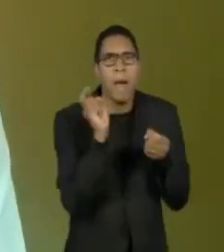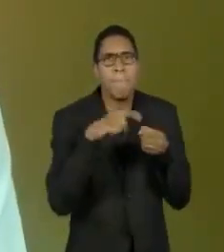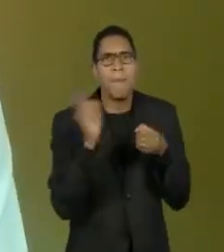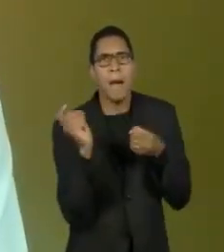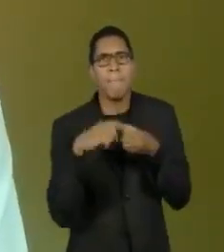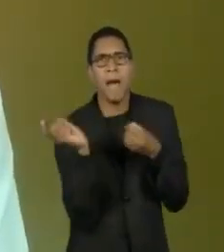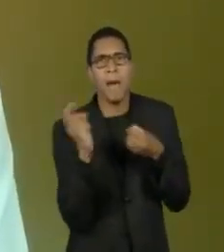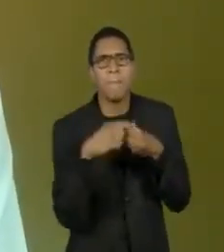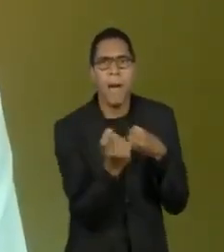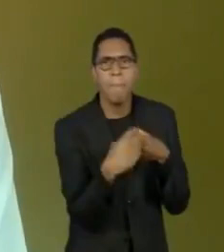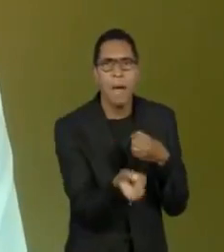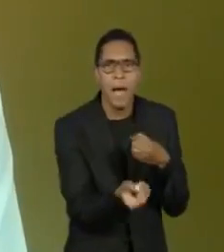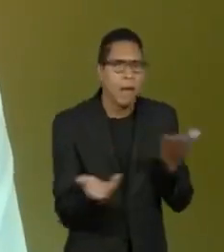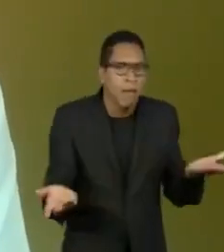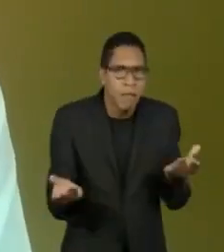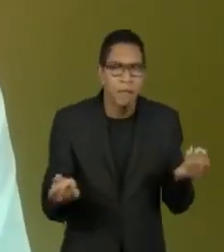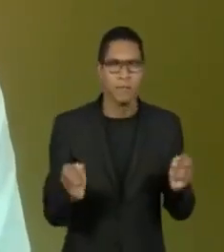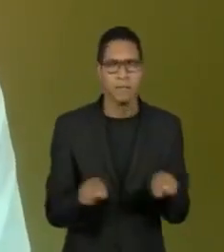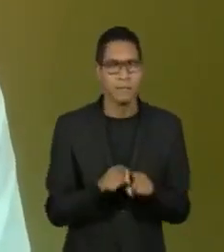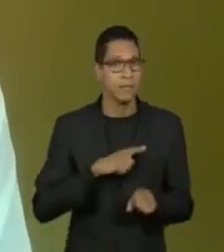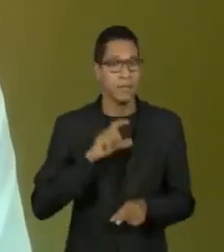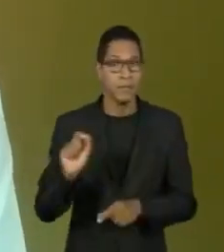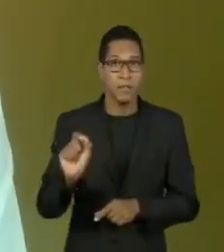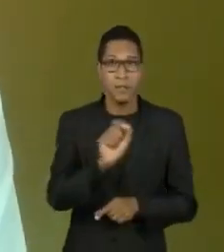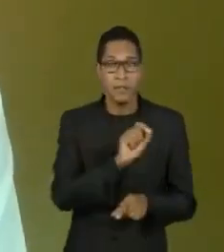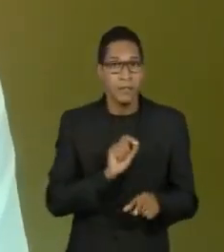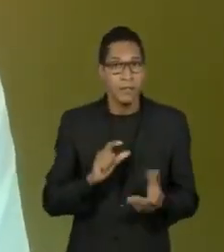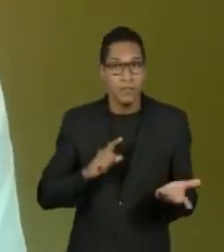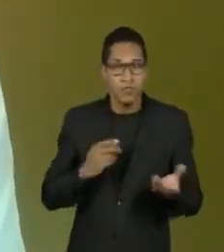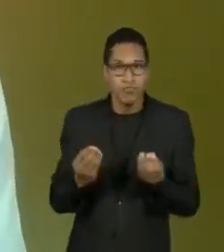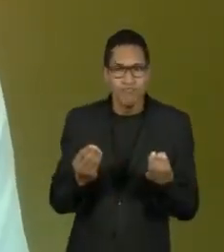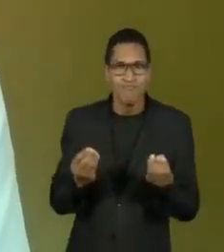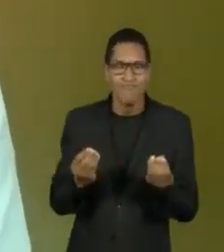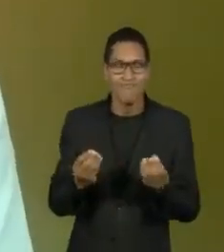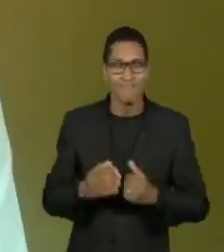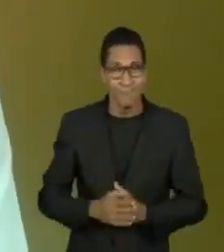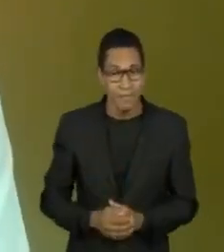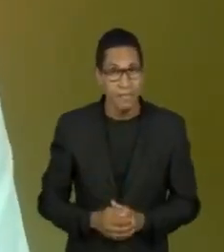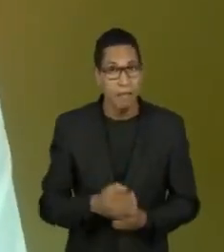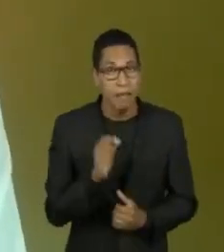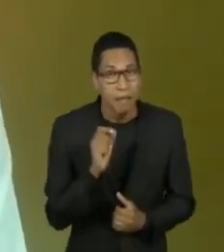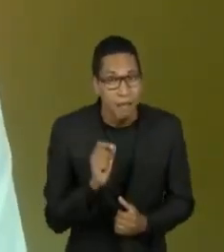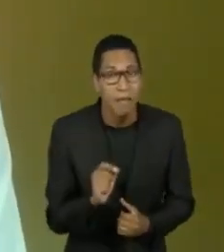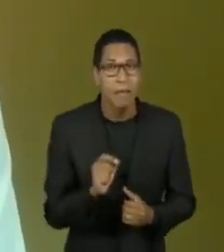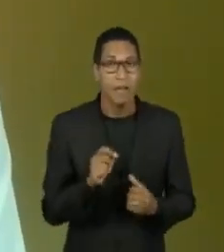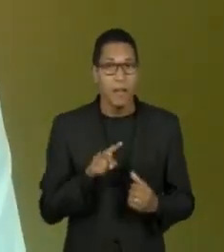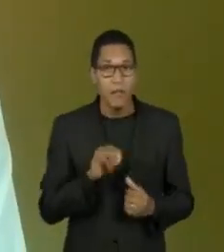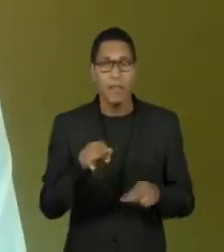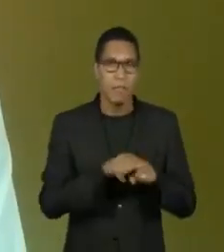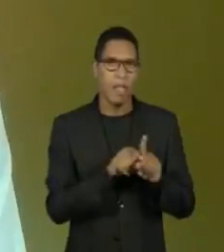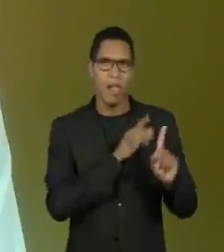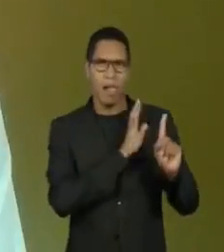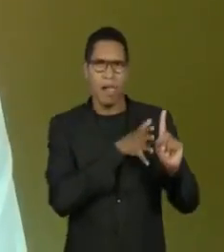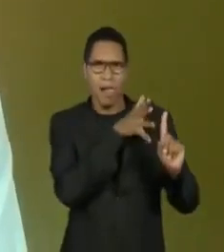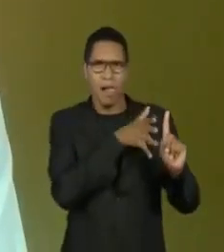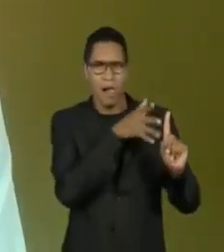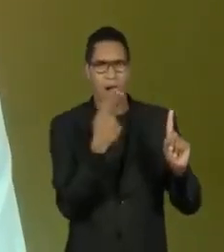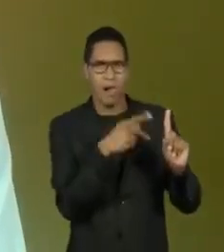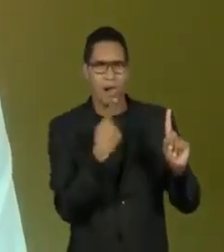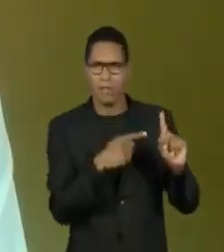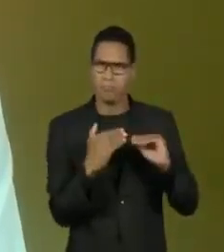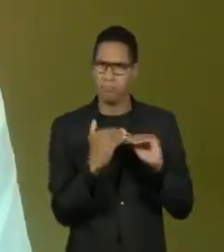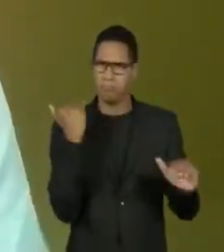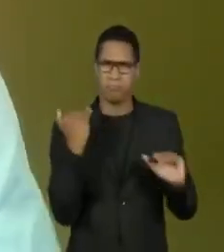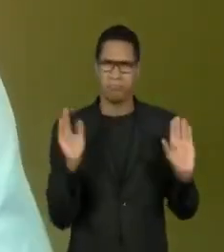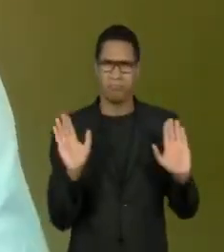Partido Republicano e perdeu também apoio de emissoras como a Fox News, que também não compraram esta narrativa do Donald Trump, que é completamente